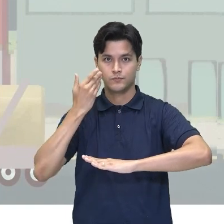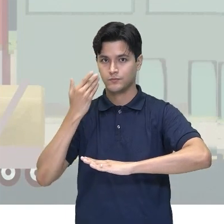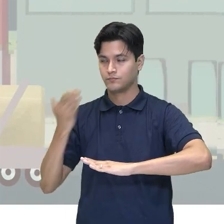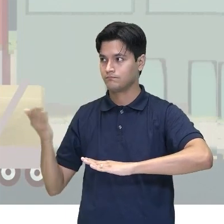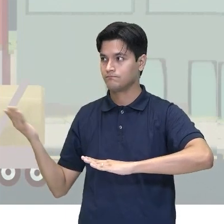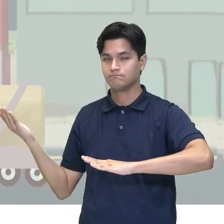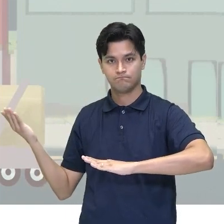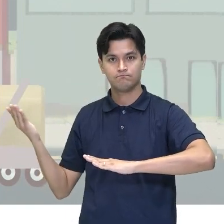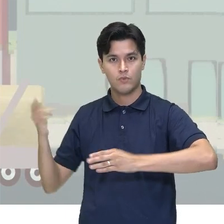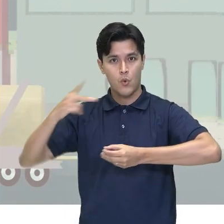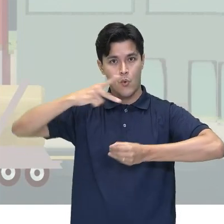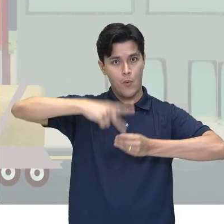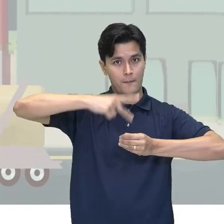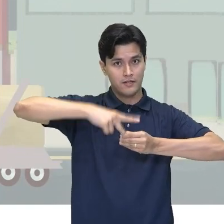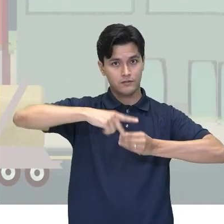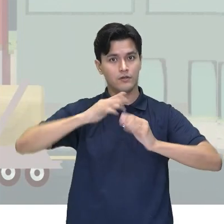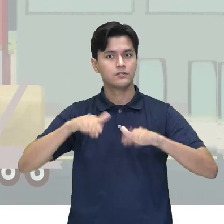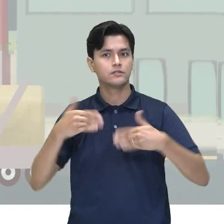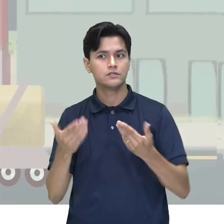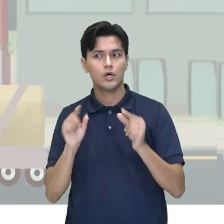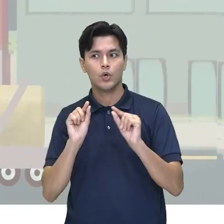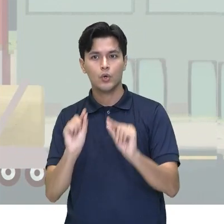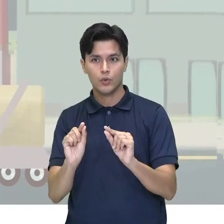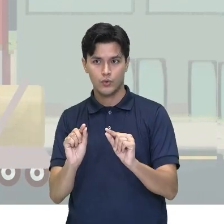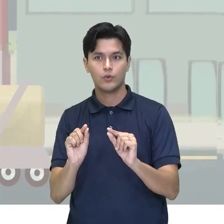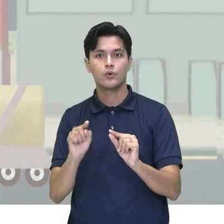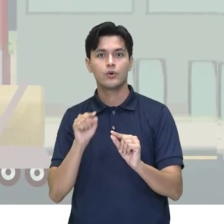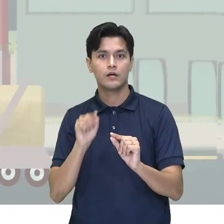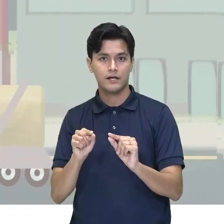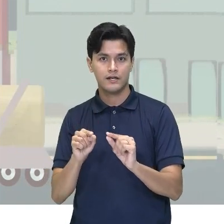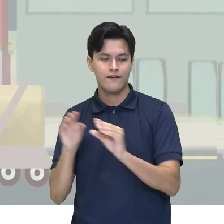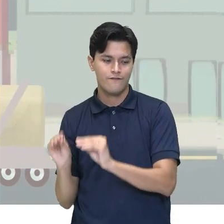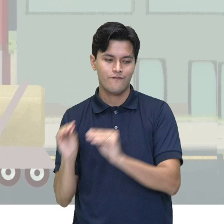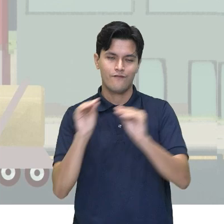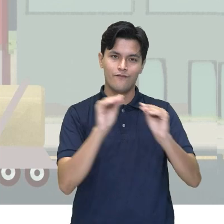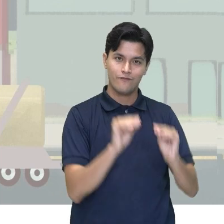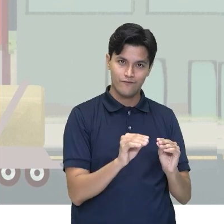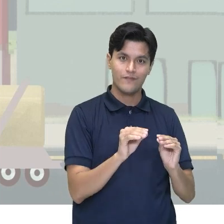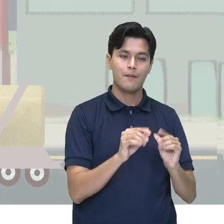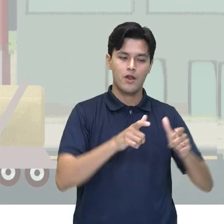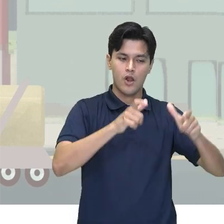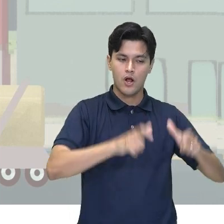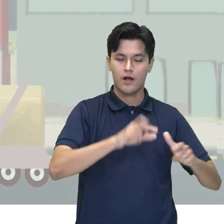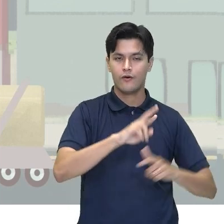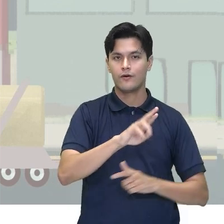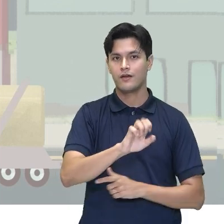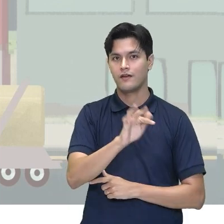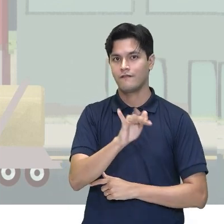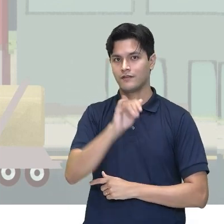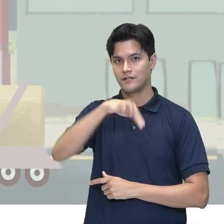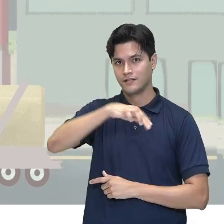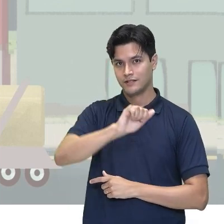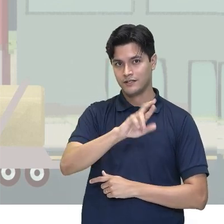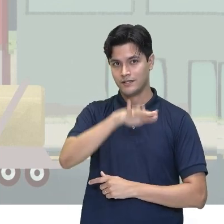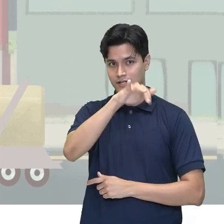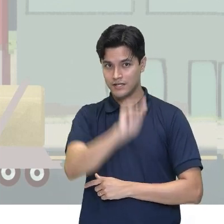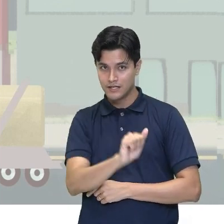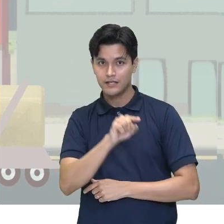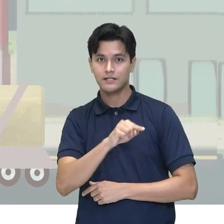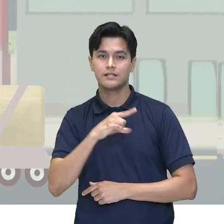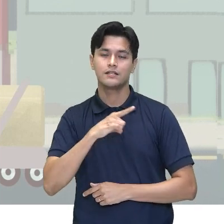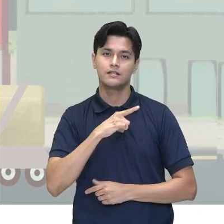O petróleo é, então, direcionado para refinarias, que realizam um processo de separação de seus